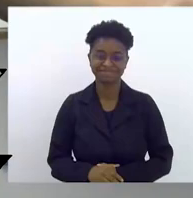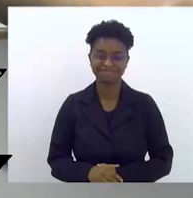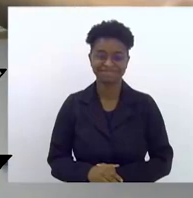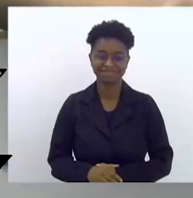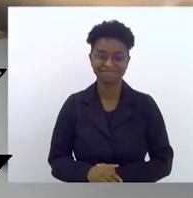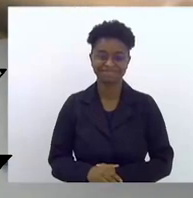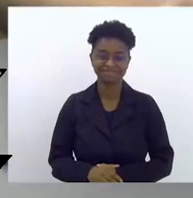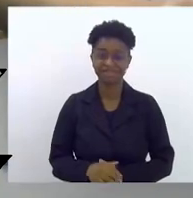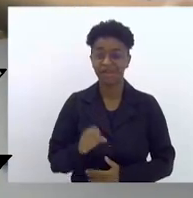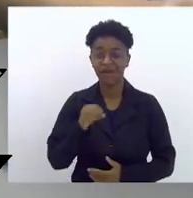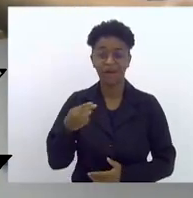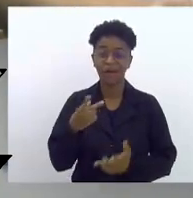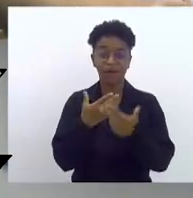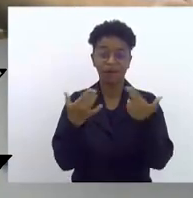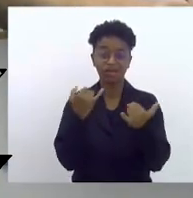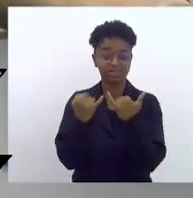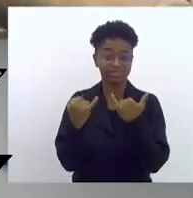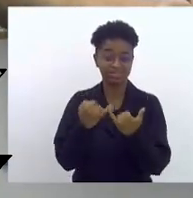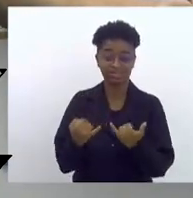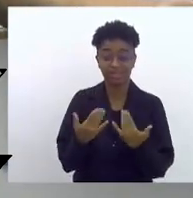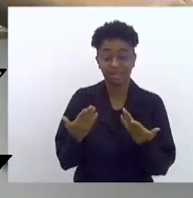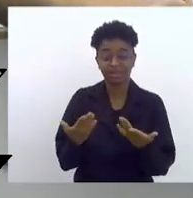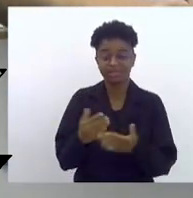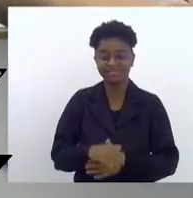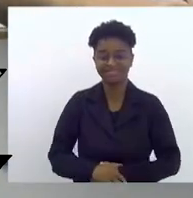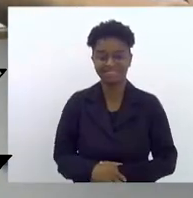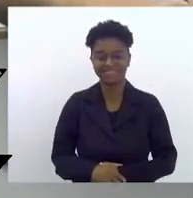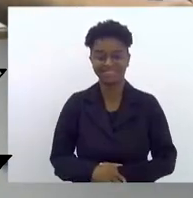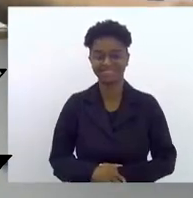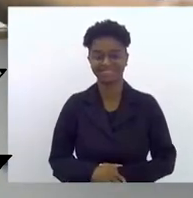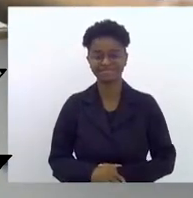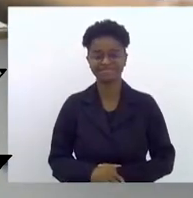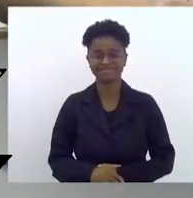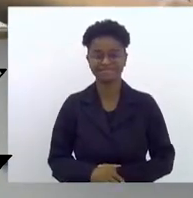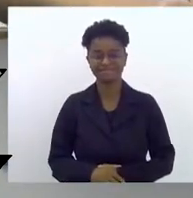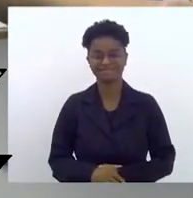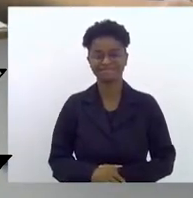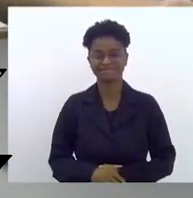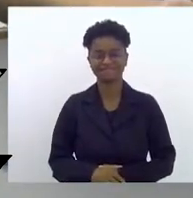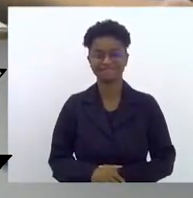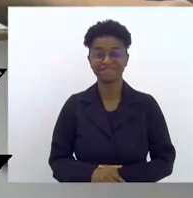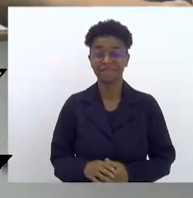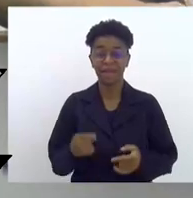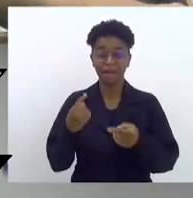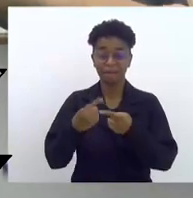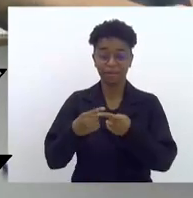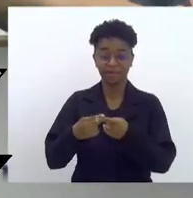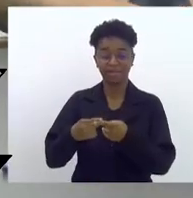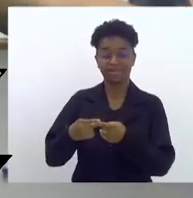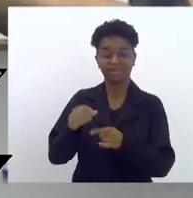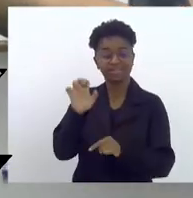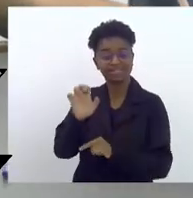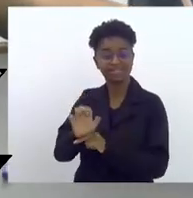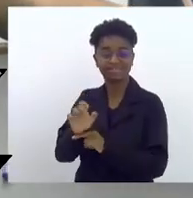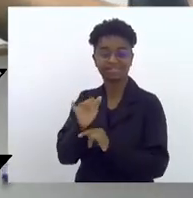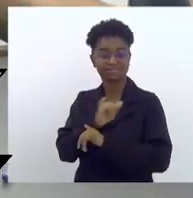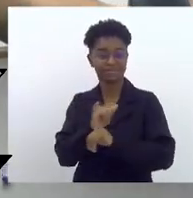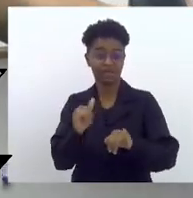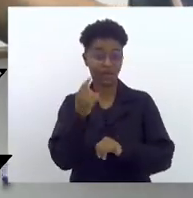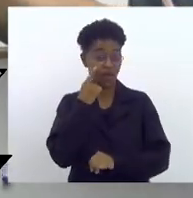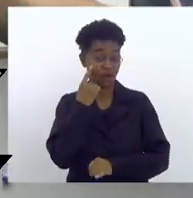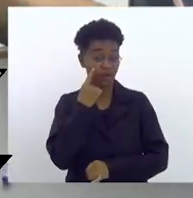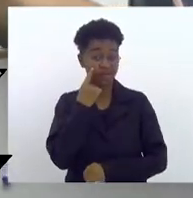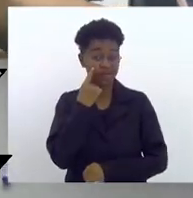ou qualquer coisa assimilar o jogo os órgãos do Estado vão dizer o seguinte Olha